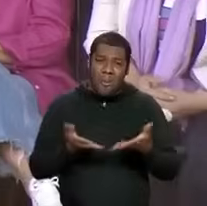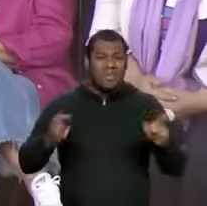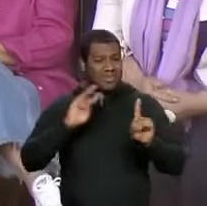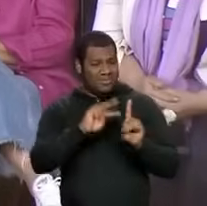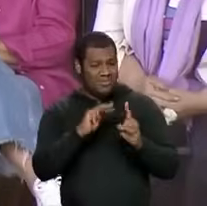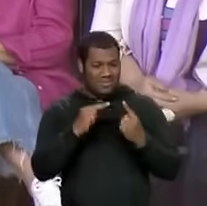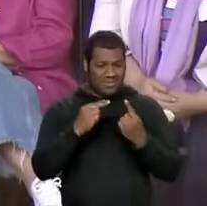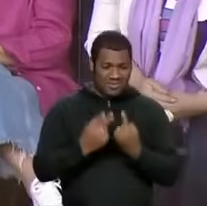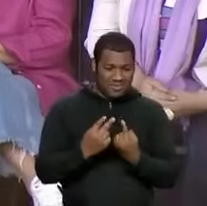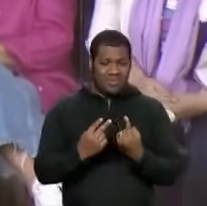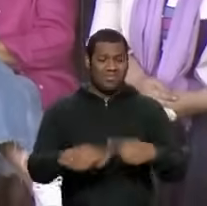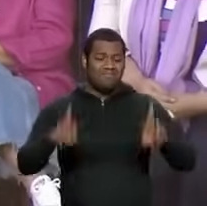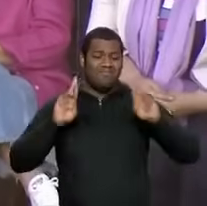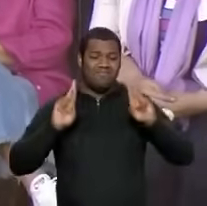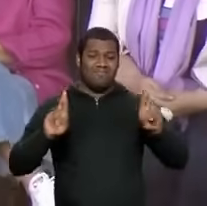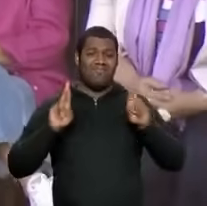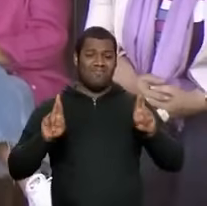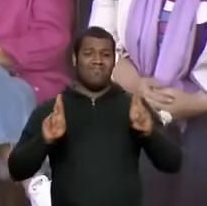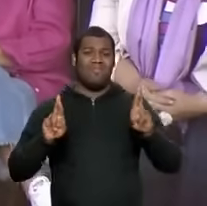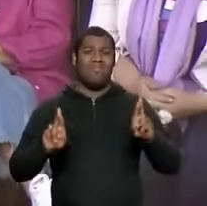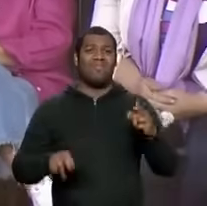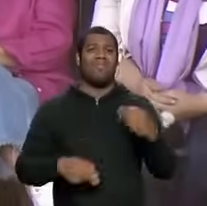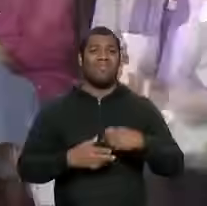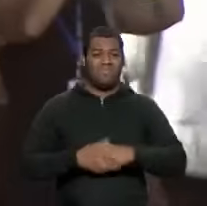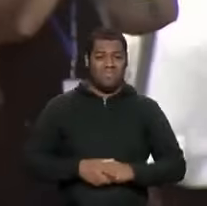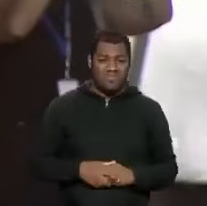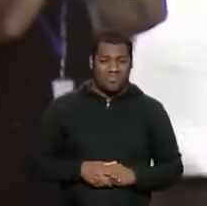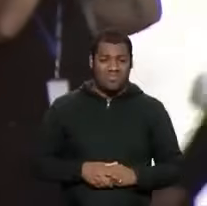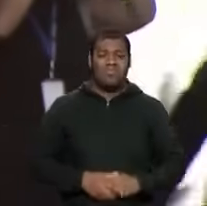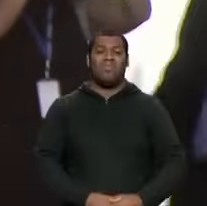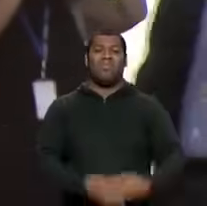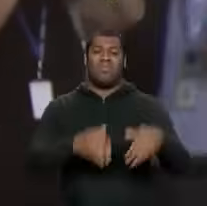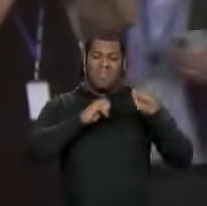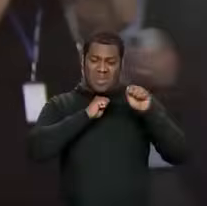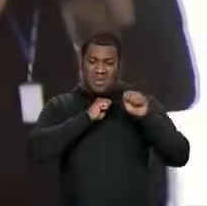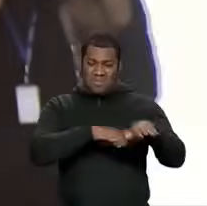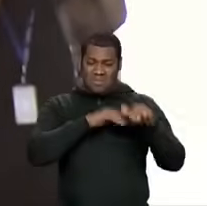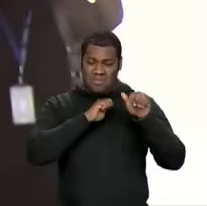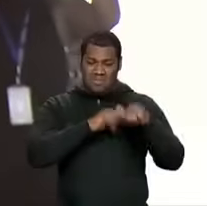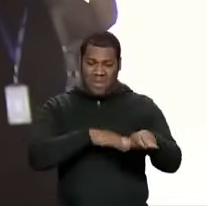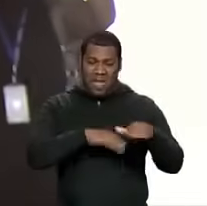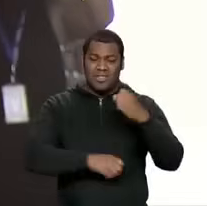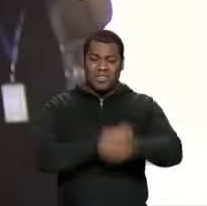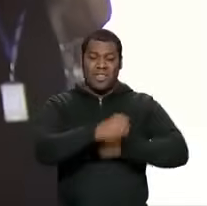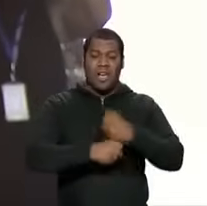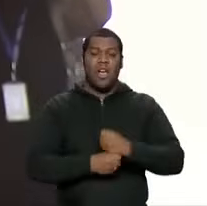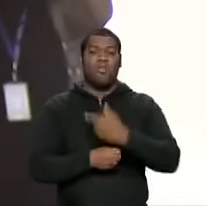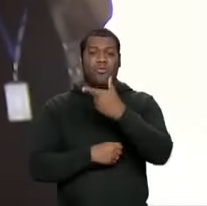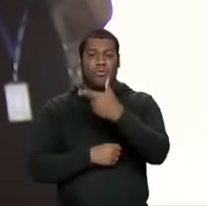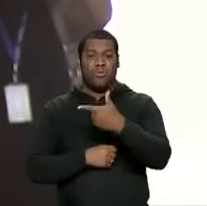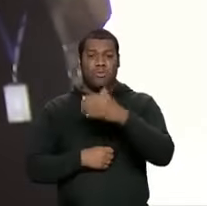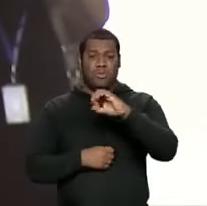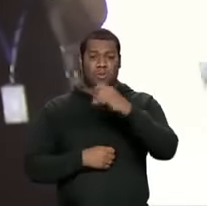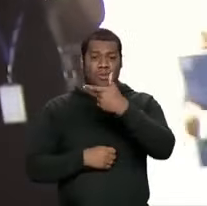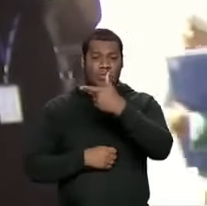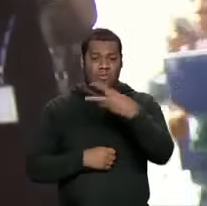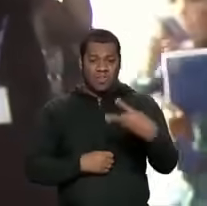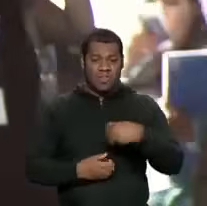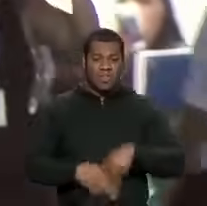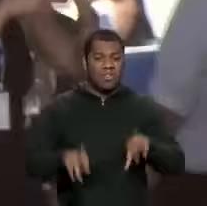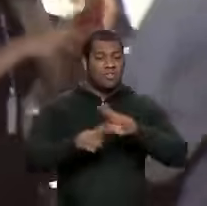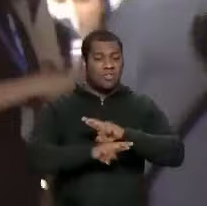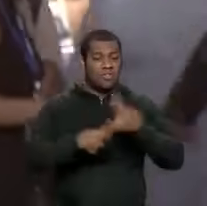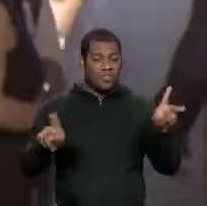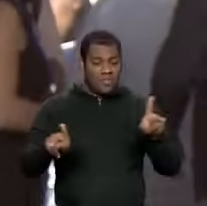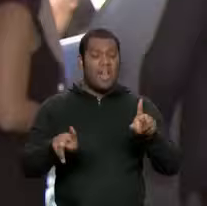com muita esperança porque a gente disse que essa marcha de 23 diferente da marcha